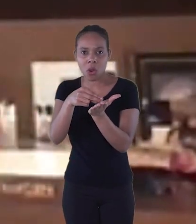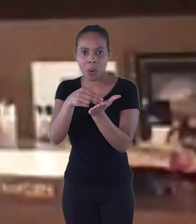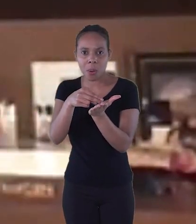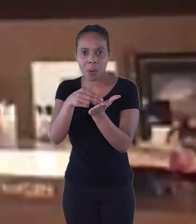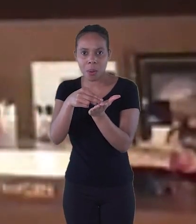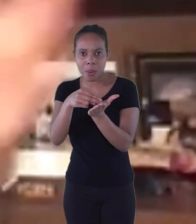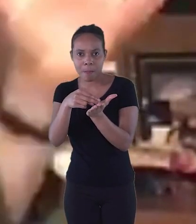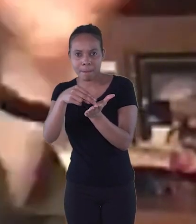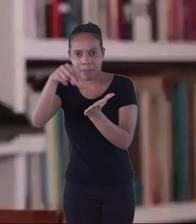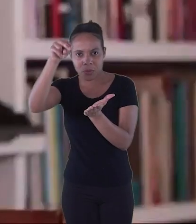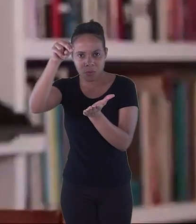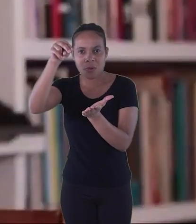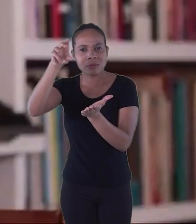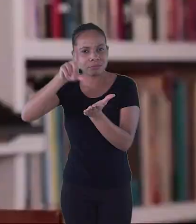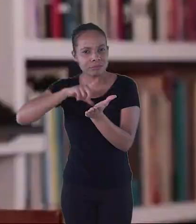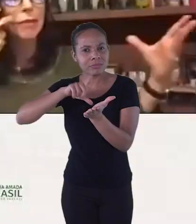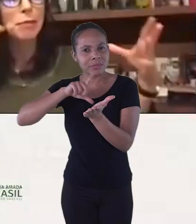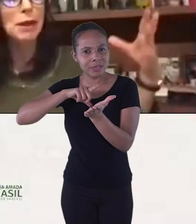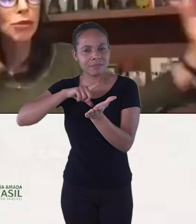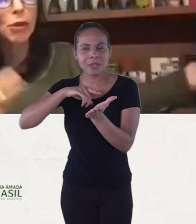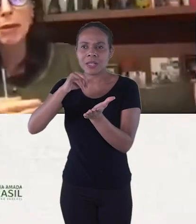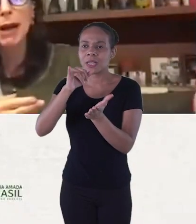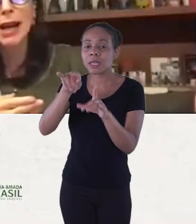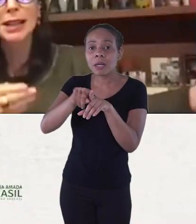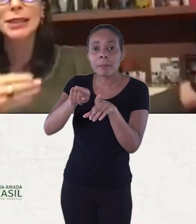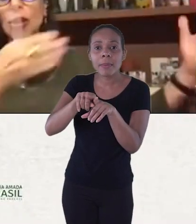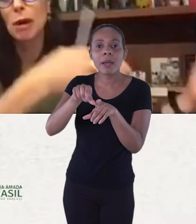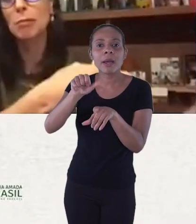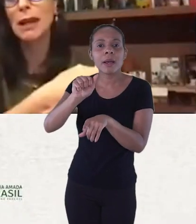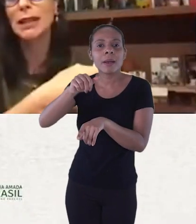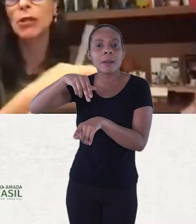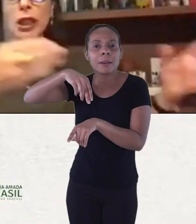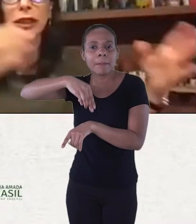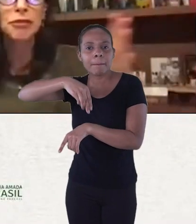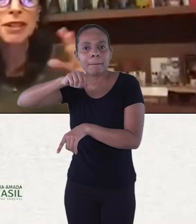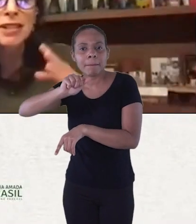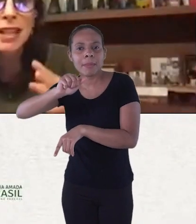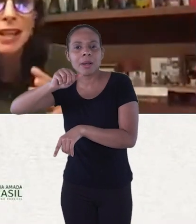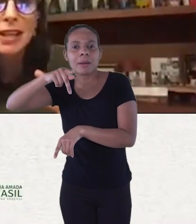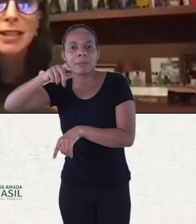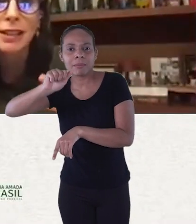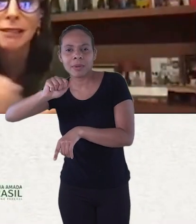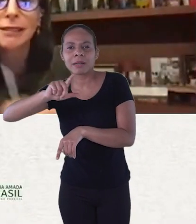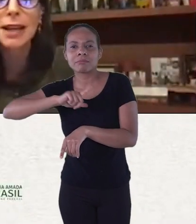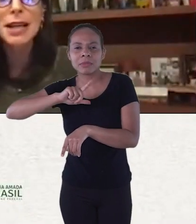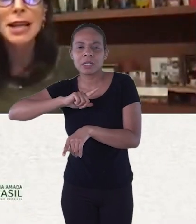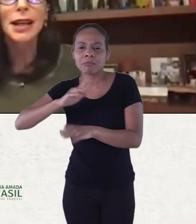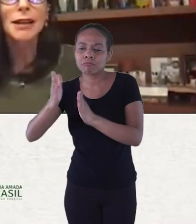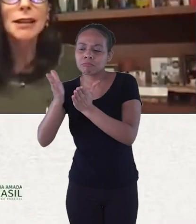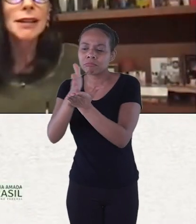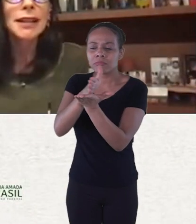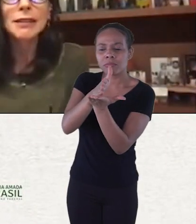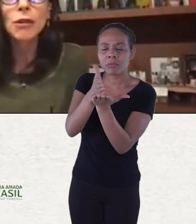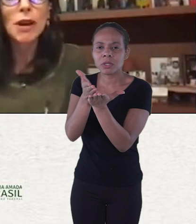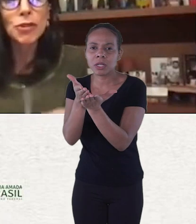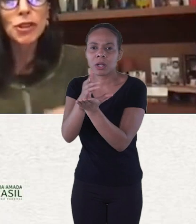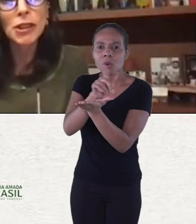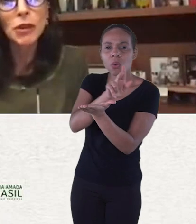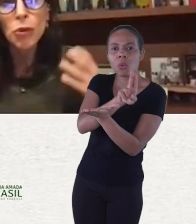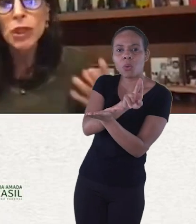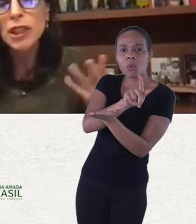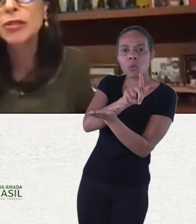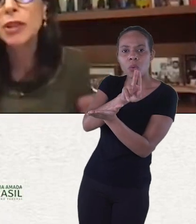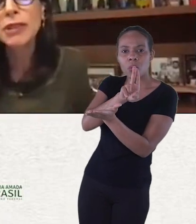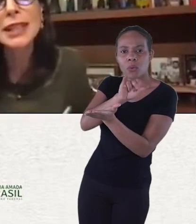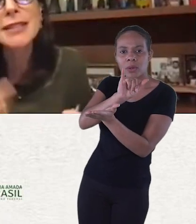um projeto tópico no Amapá, sabe, perto do Amapá, entre o Amapá e a Guiana Francesa, né? Então,